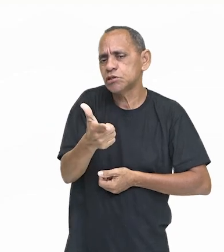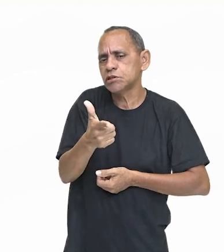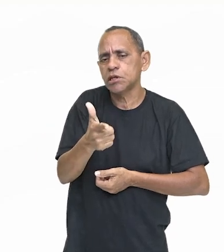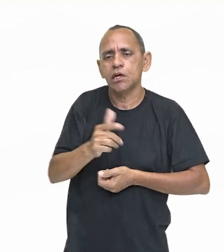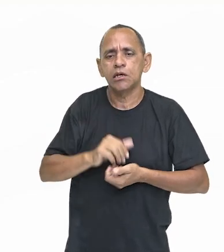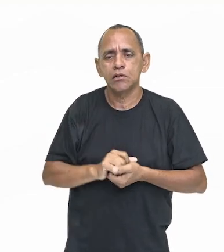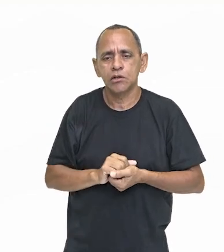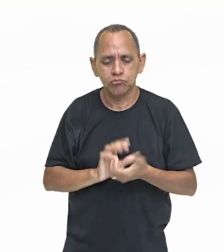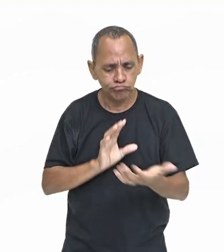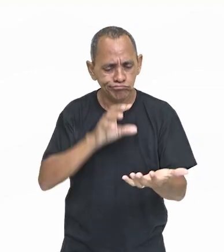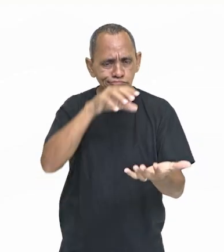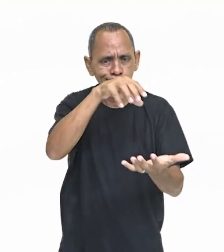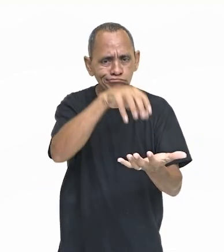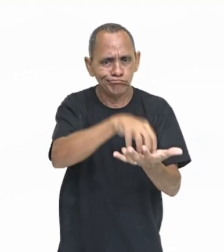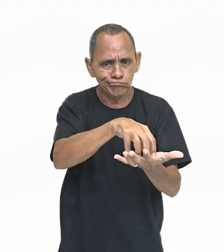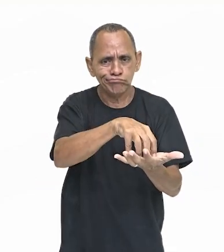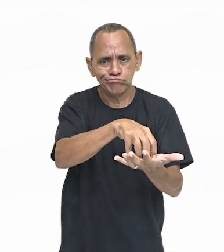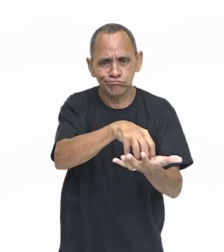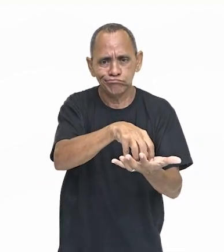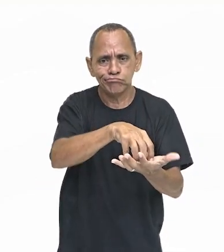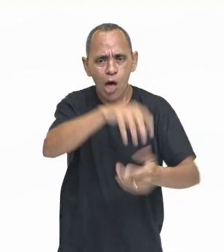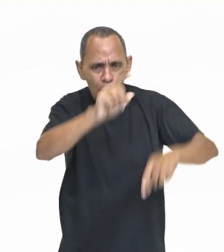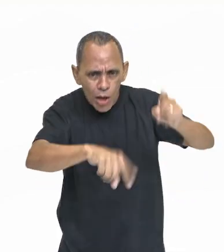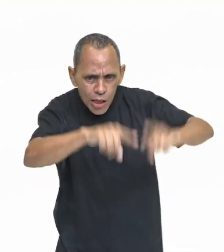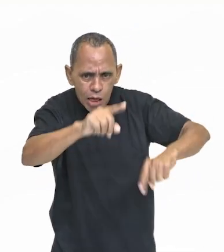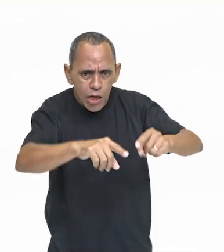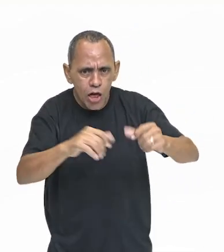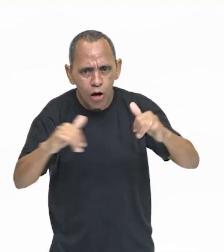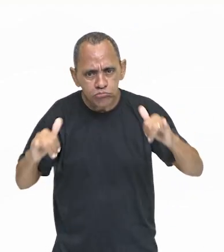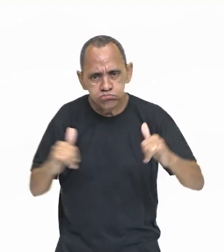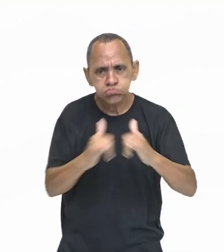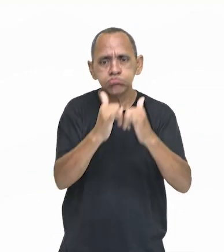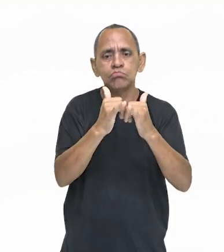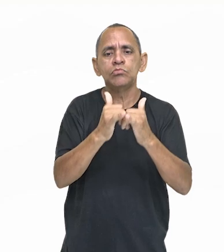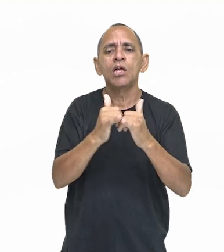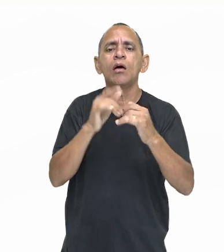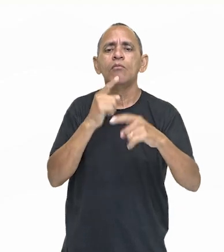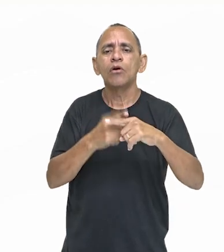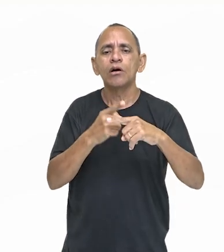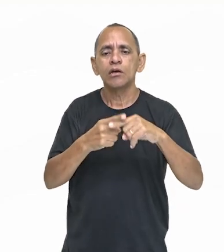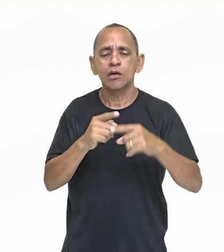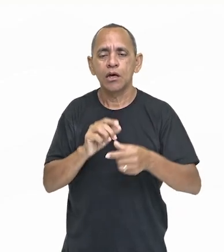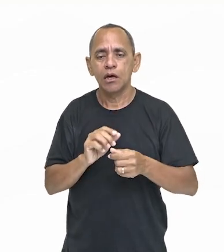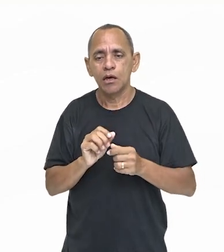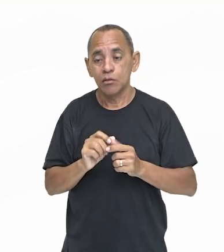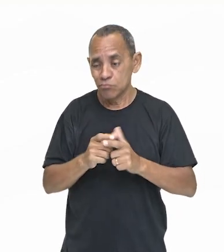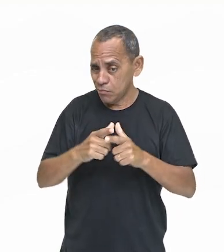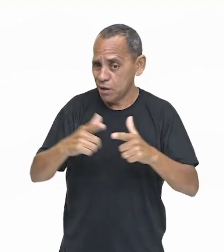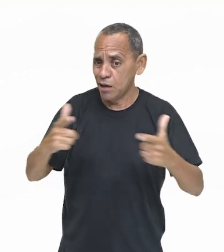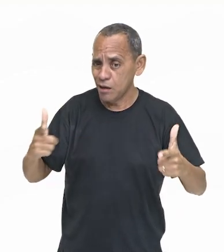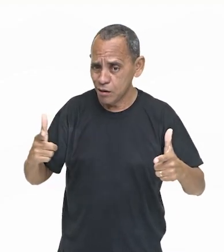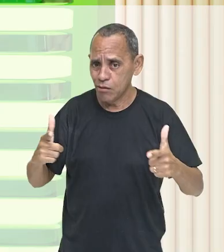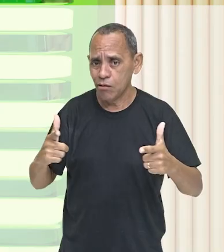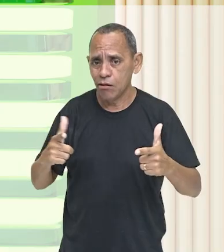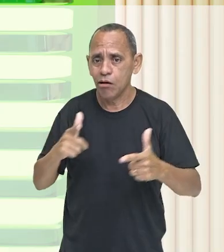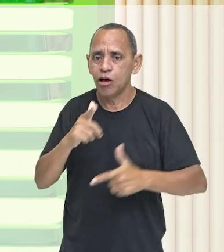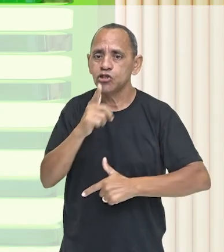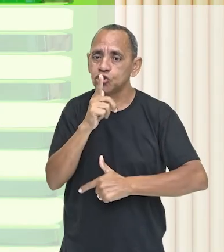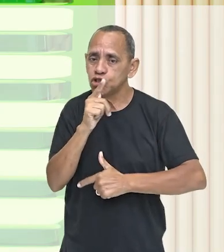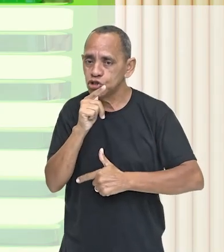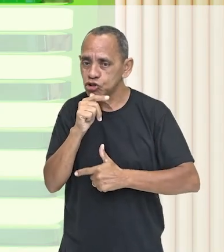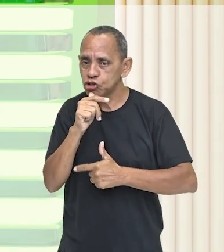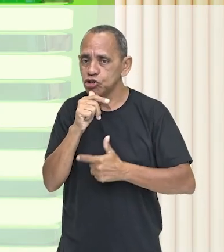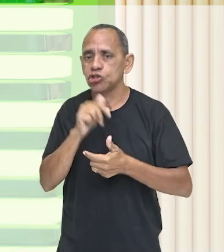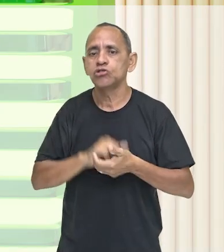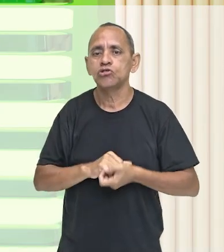usinas hidrelétricas? É porque a maior parte dos rios são planos, né, são por planícies, e não tem os